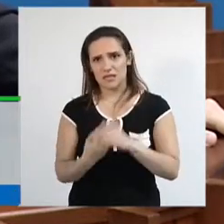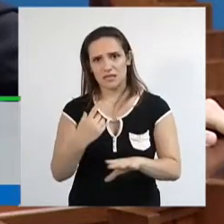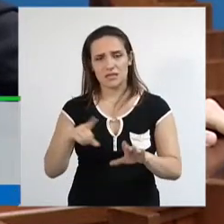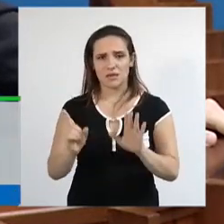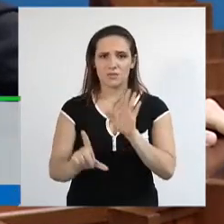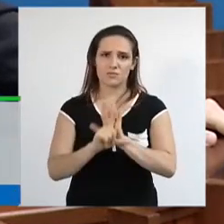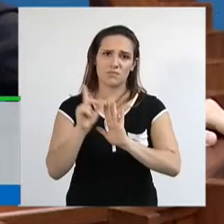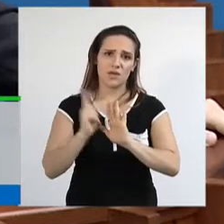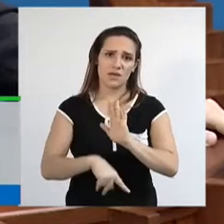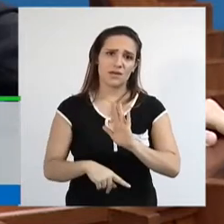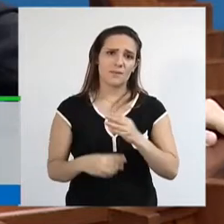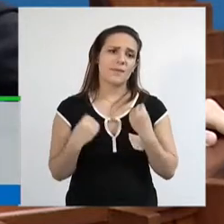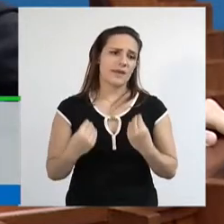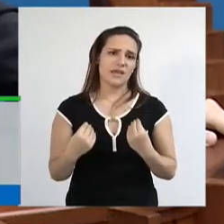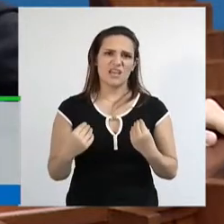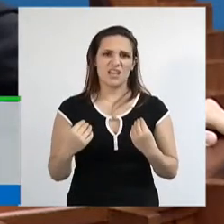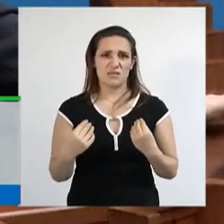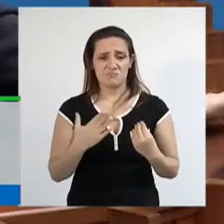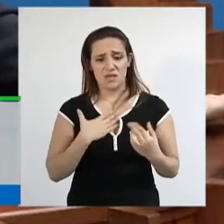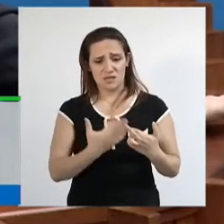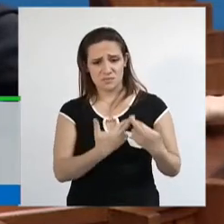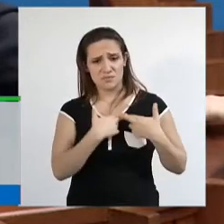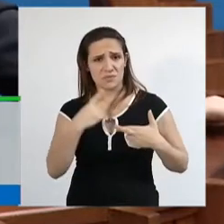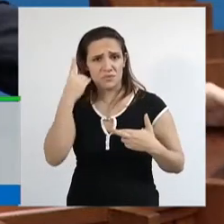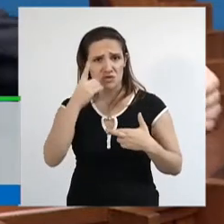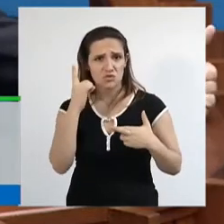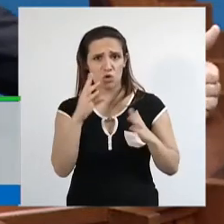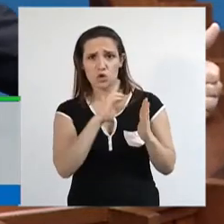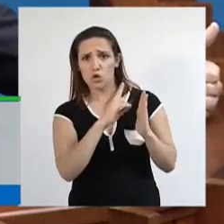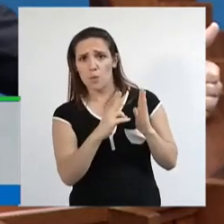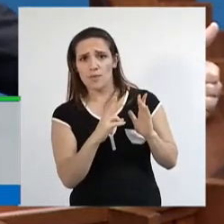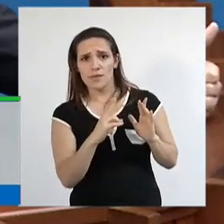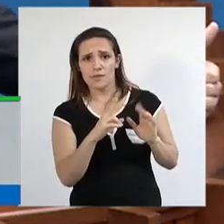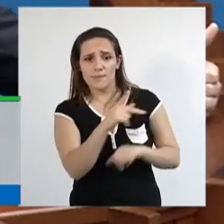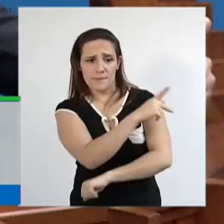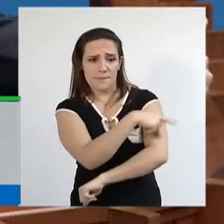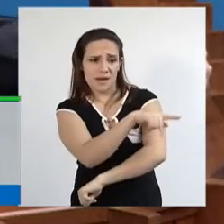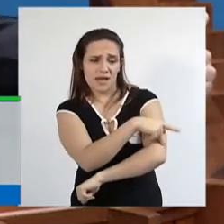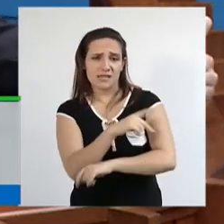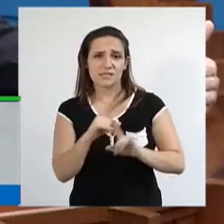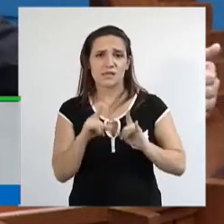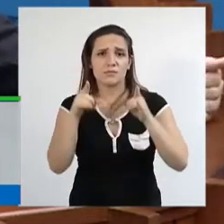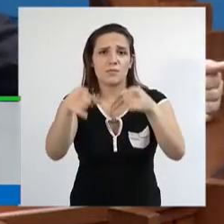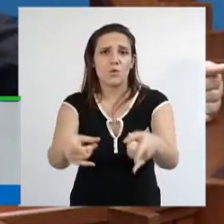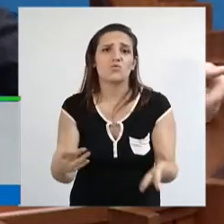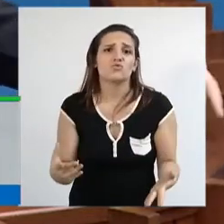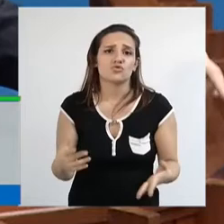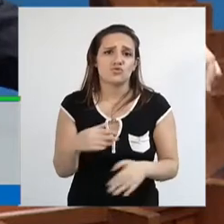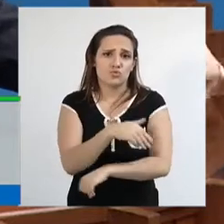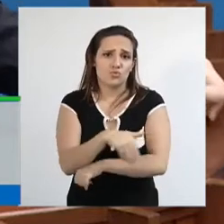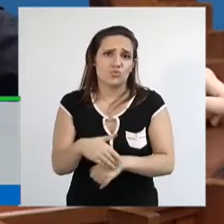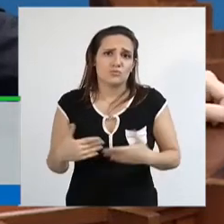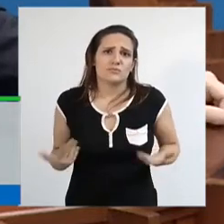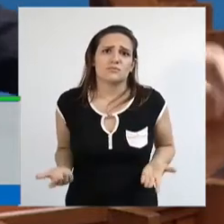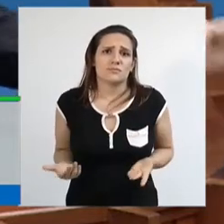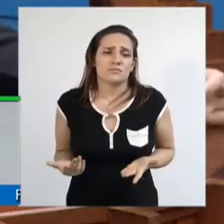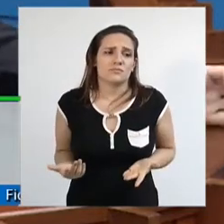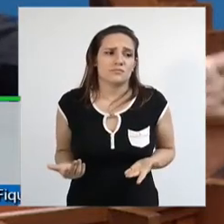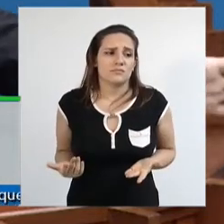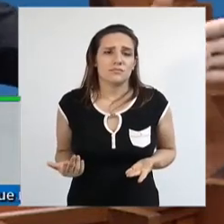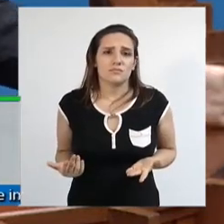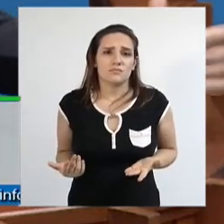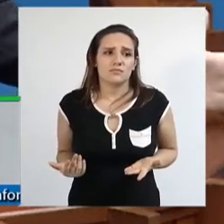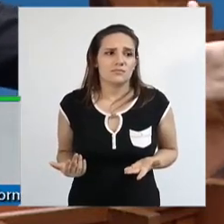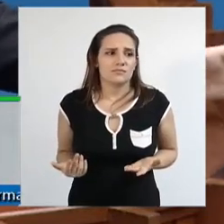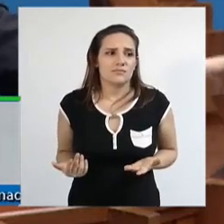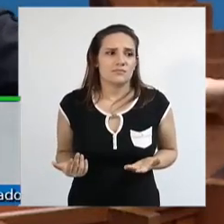avenidas, porque, infelizmente, qualquer movimento legislativo dessa casa vai